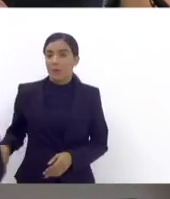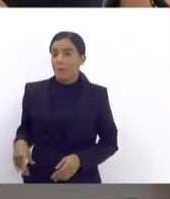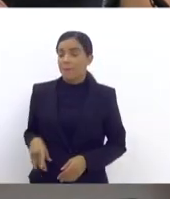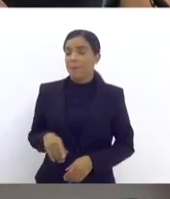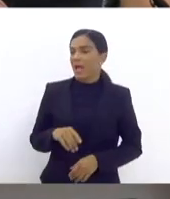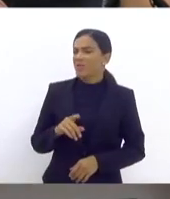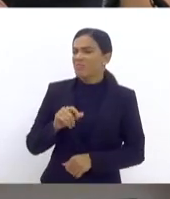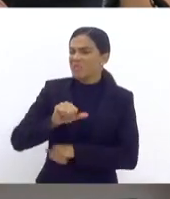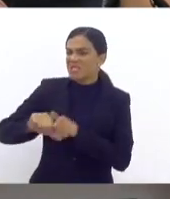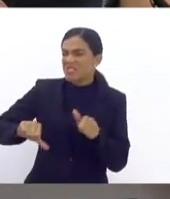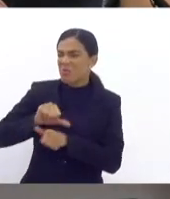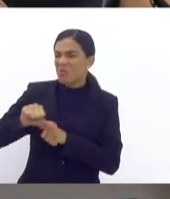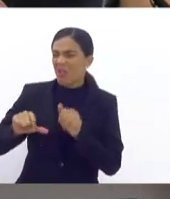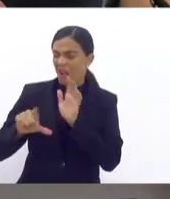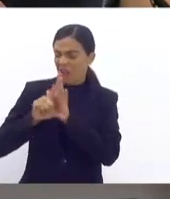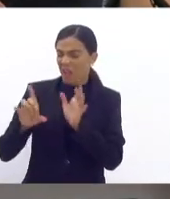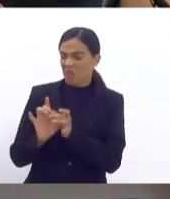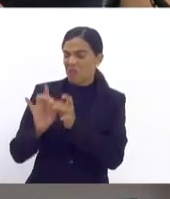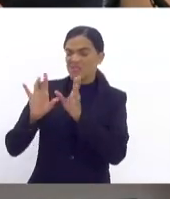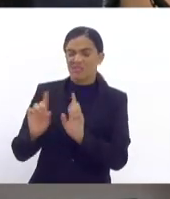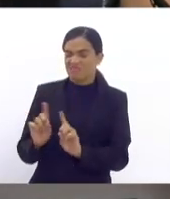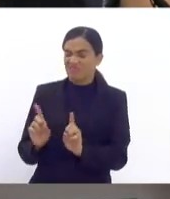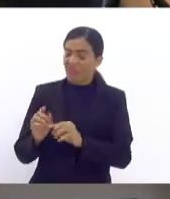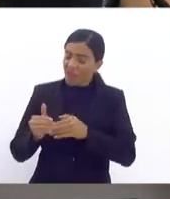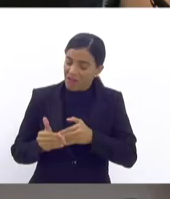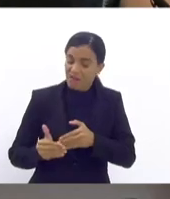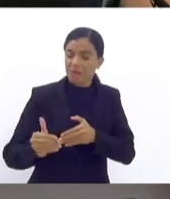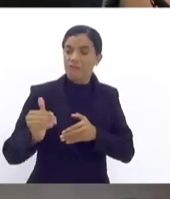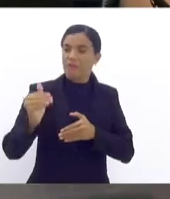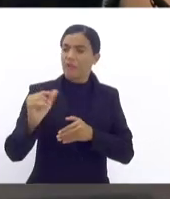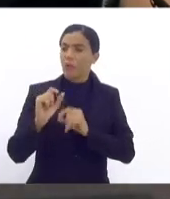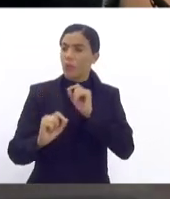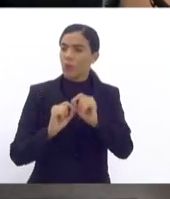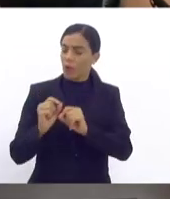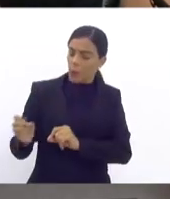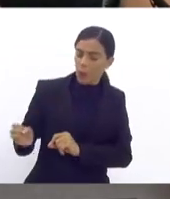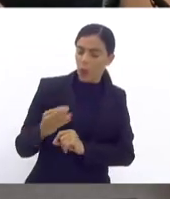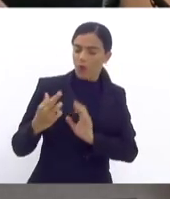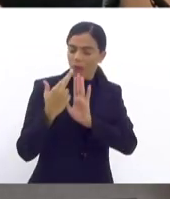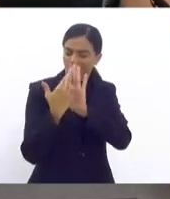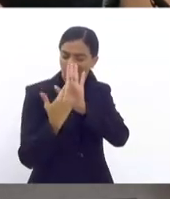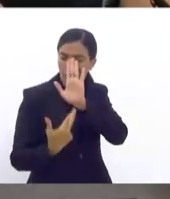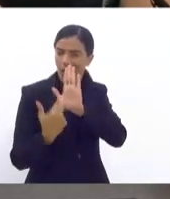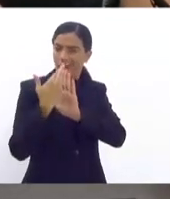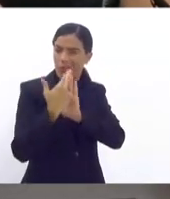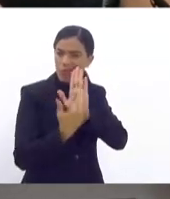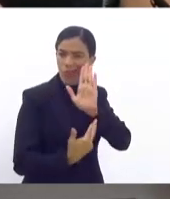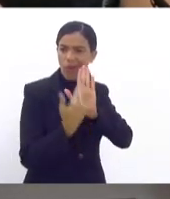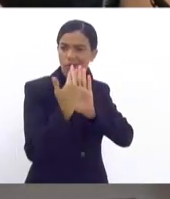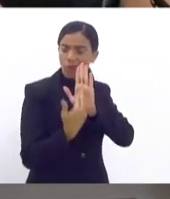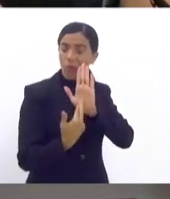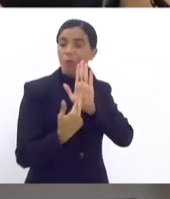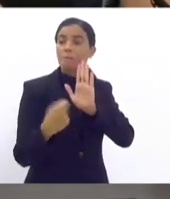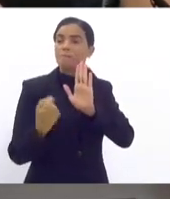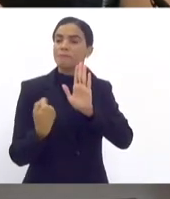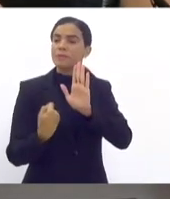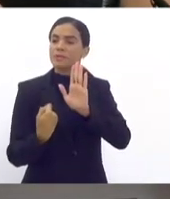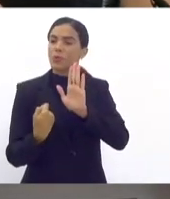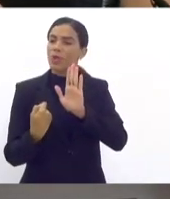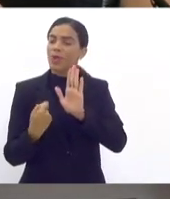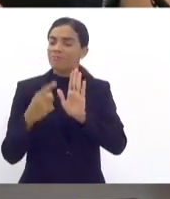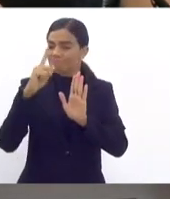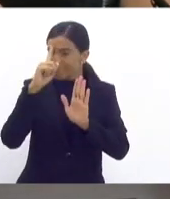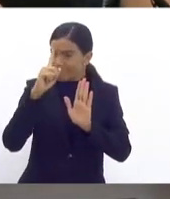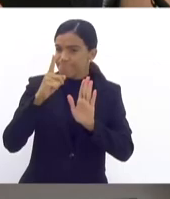seguinte, que daqui para frente, sim, quando se fizessem novos relatórios, estabelecesse um campo, como ela dizia